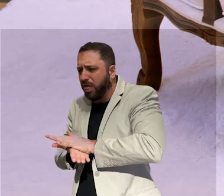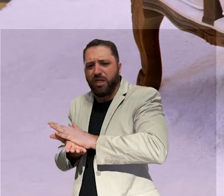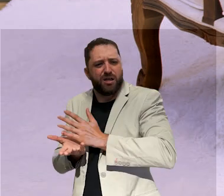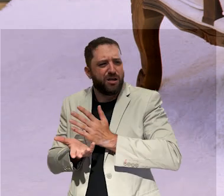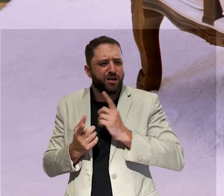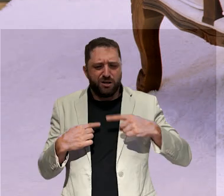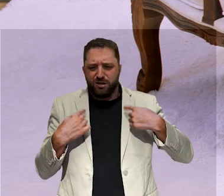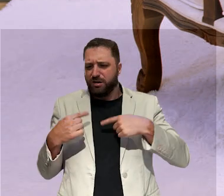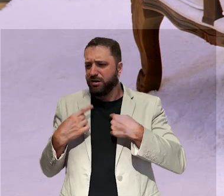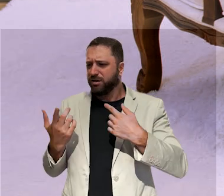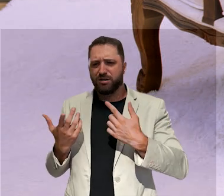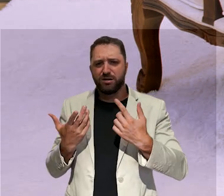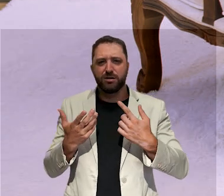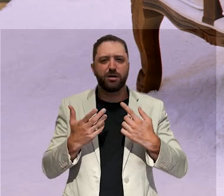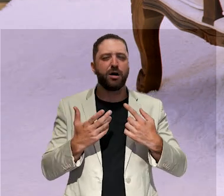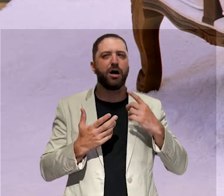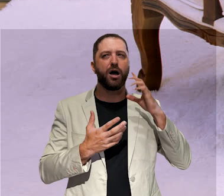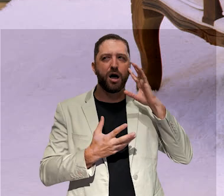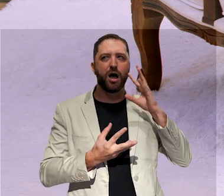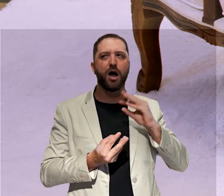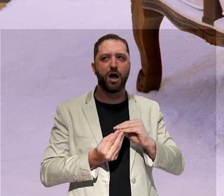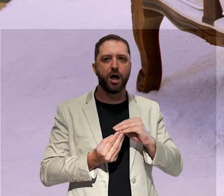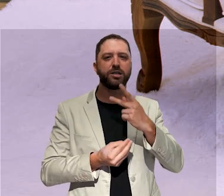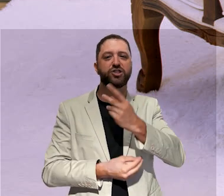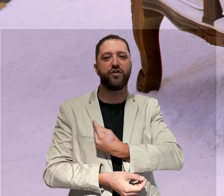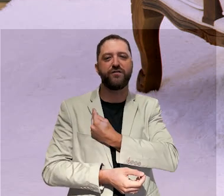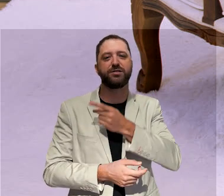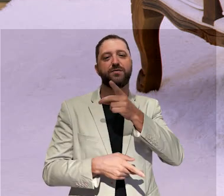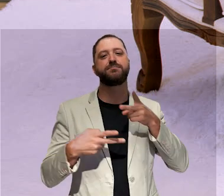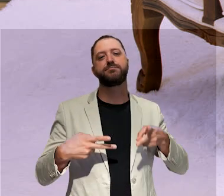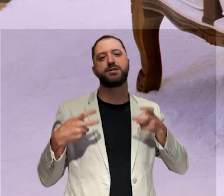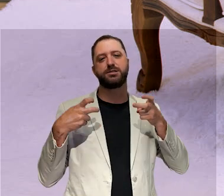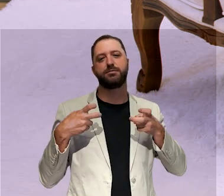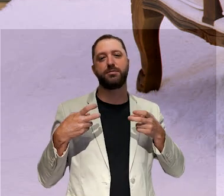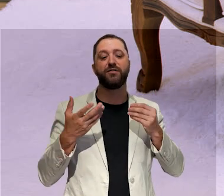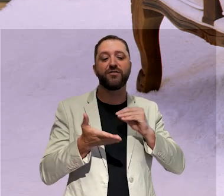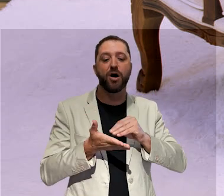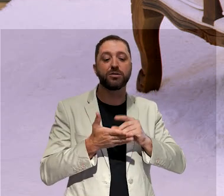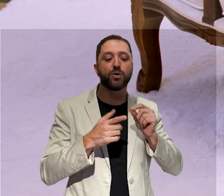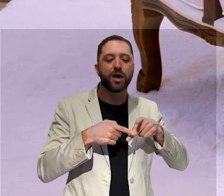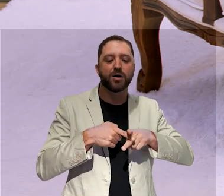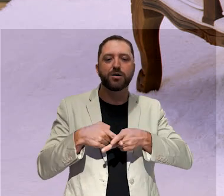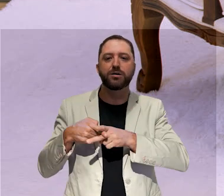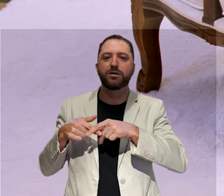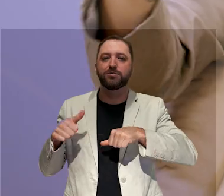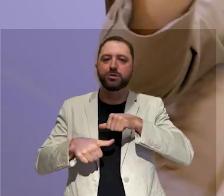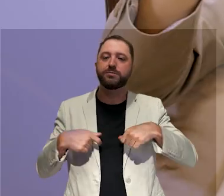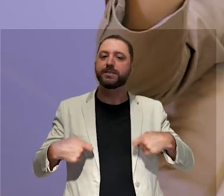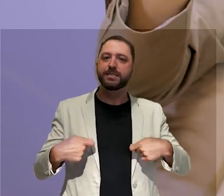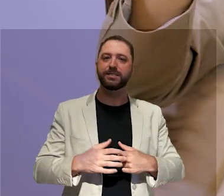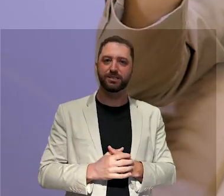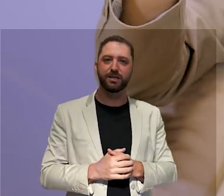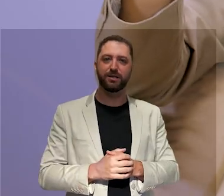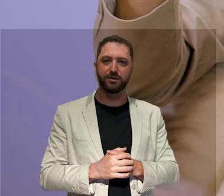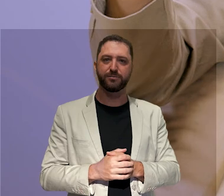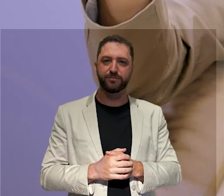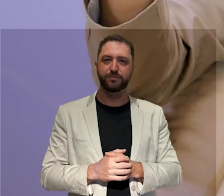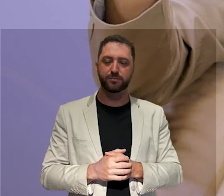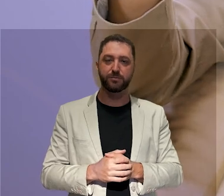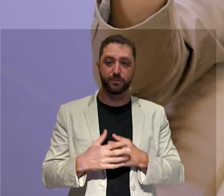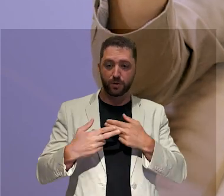várias situações na sua vida, a vida já está te indicando as situações que precisam ser corrigidas. Não existe nada